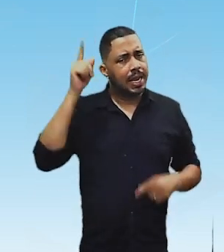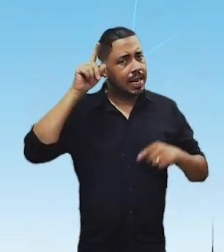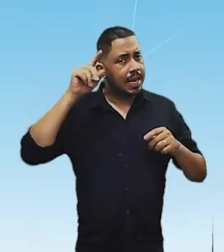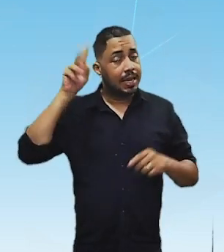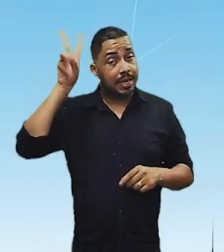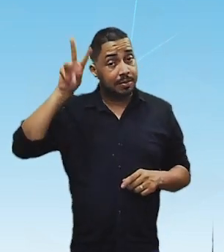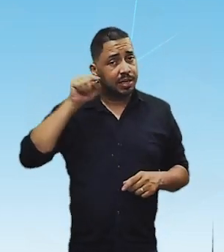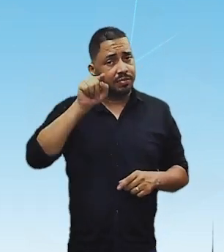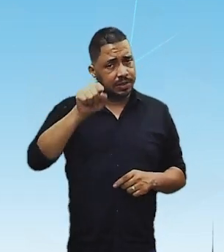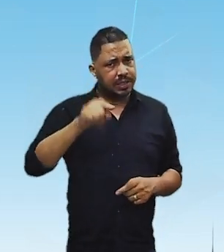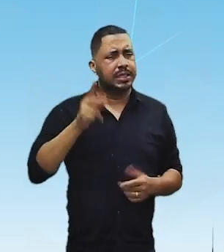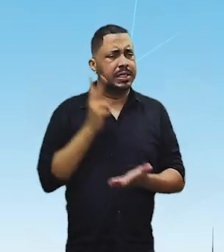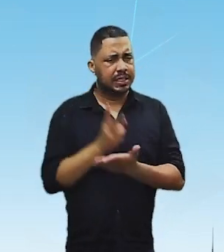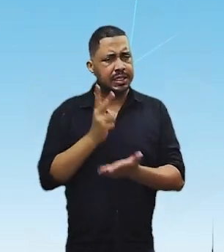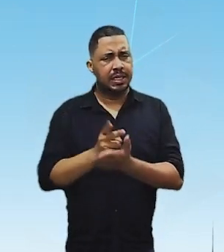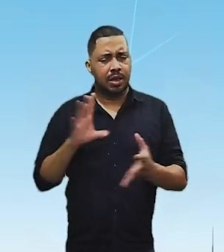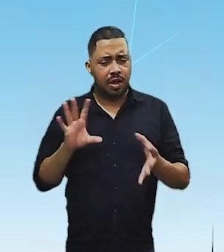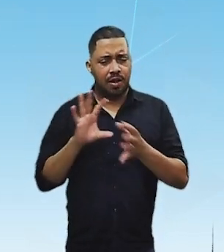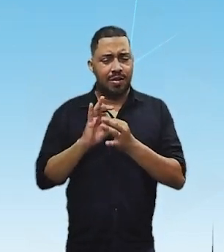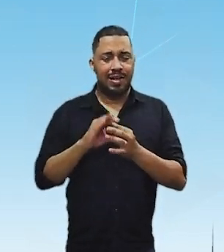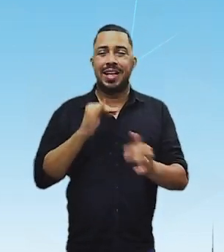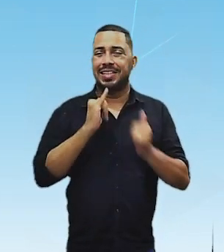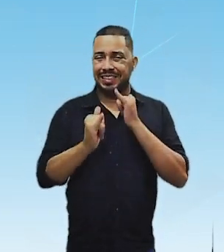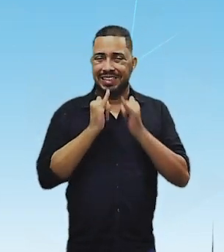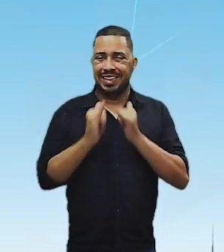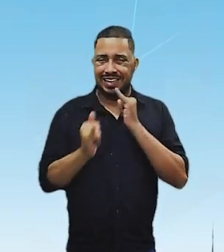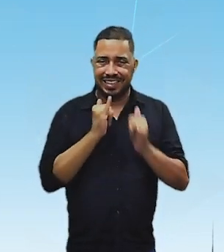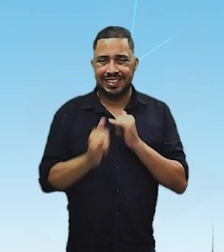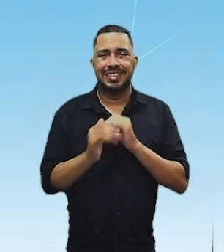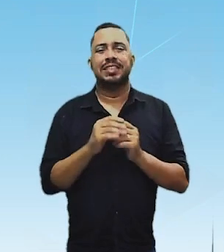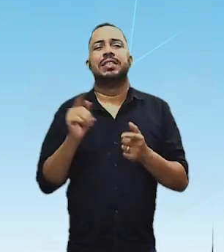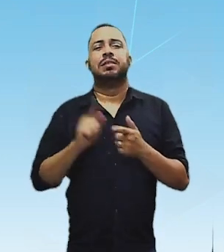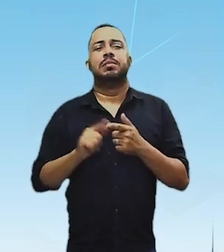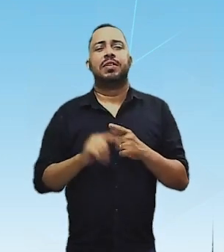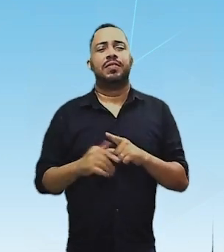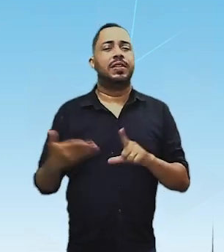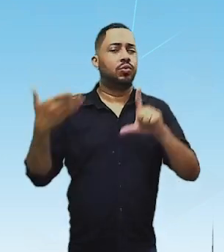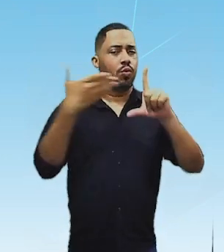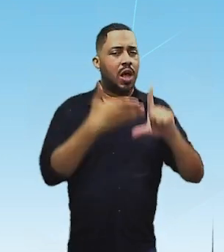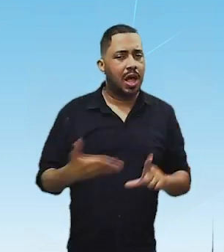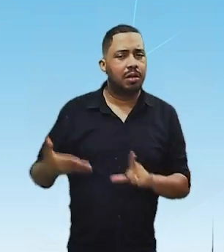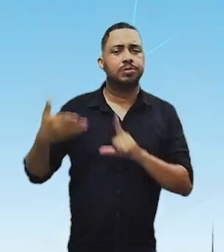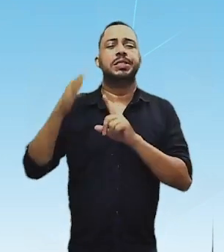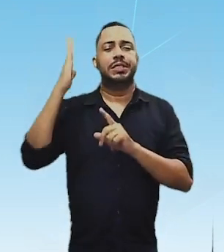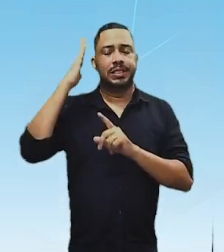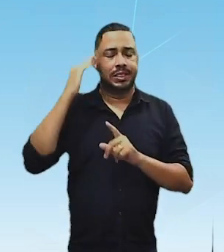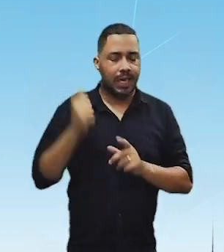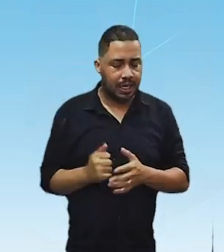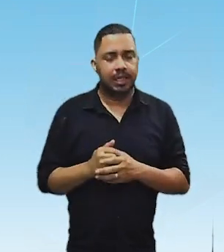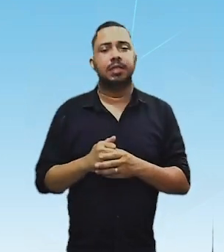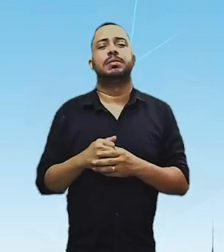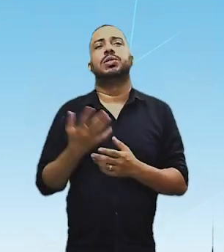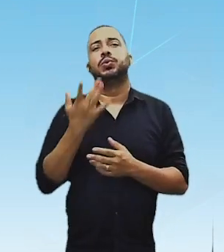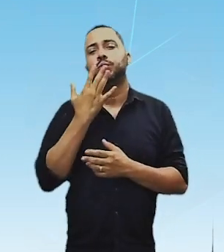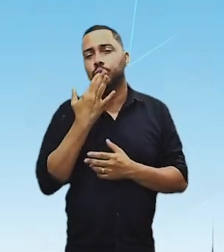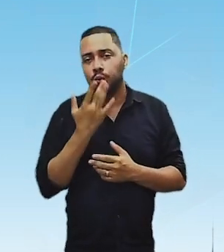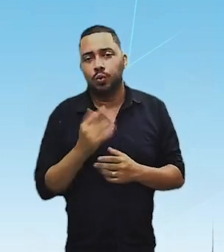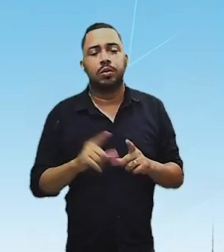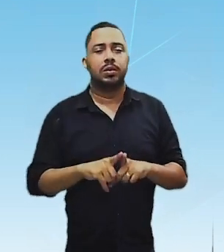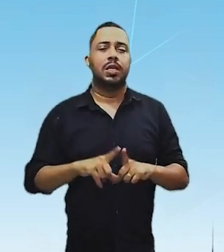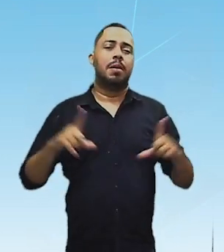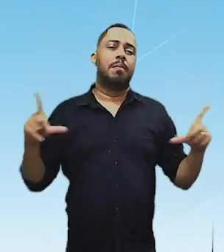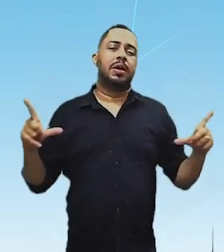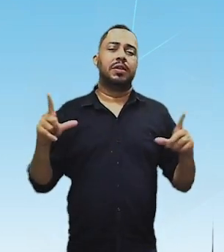sempre conectados, o mundo da internet, o mundo virtual, sabem justamente as cores, o tamanho